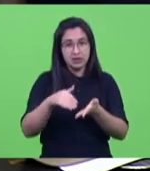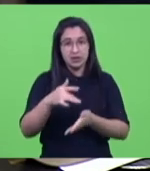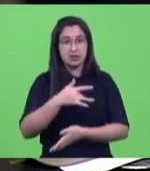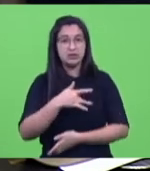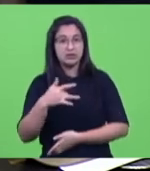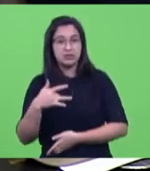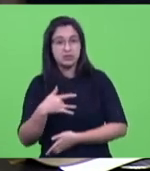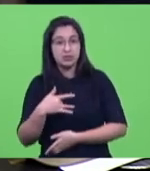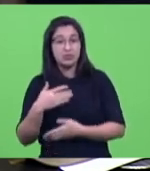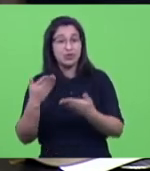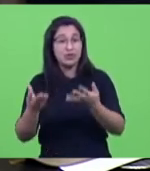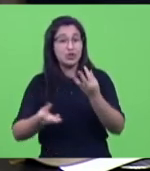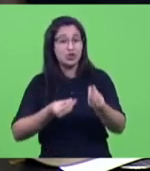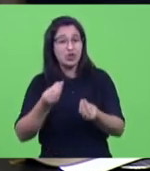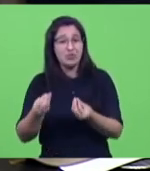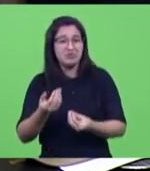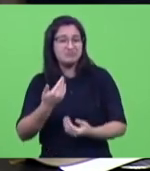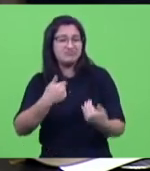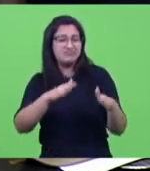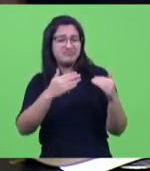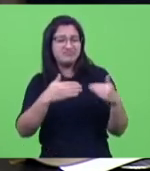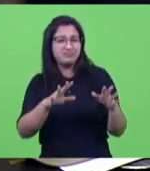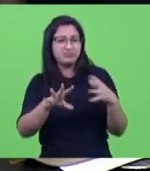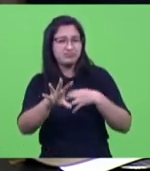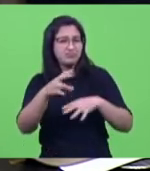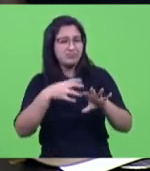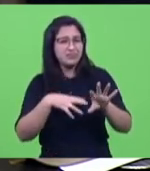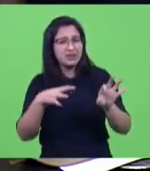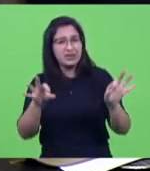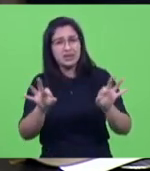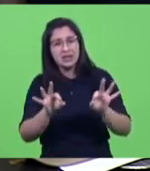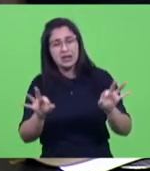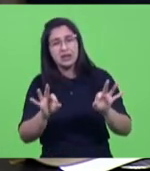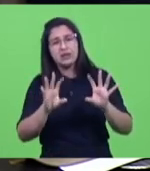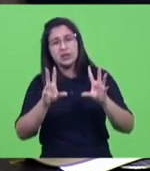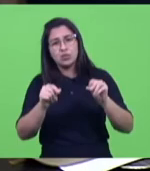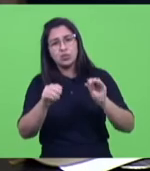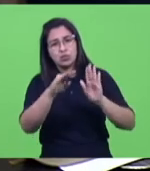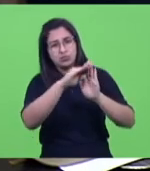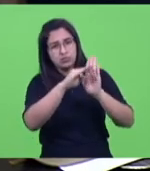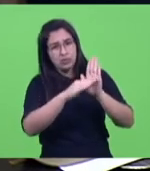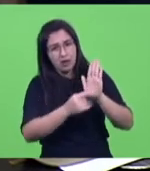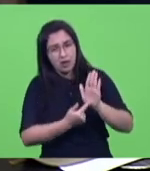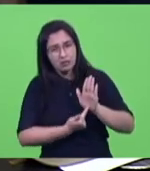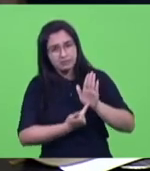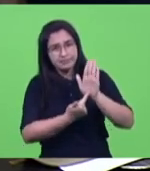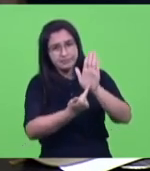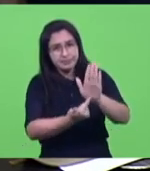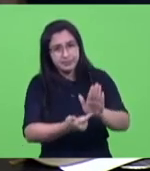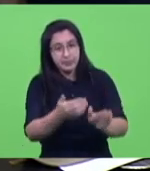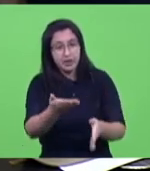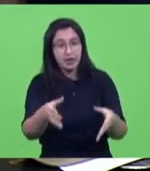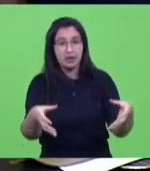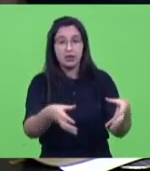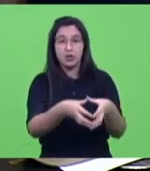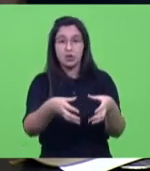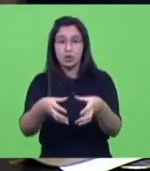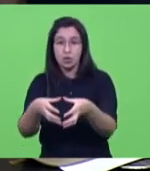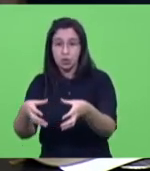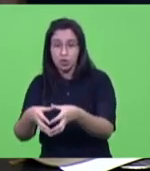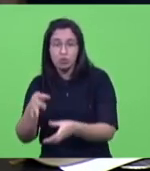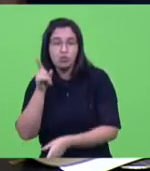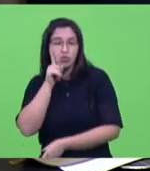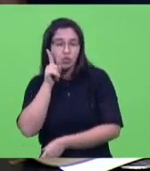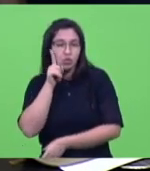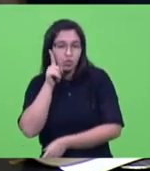simplesmente insensíveis quanto a todos os apontamentos que esse setor, dia a dia, e de forma diligente,